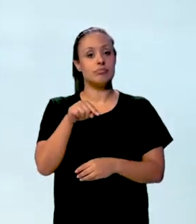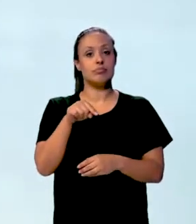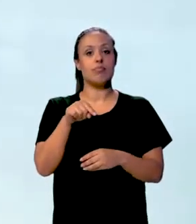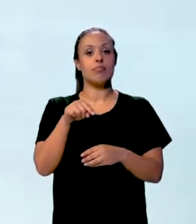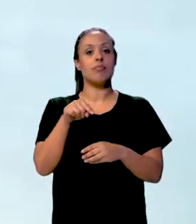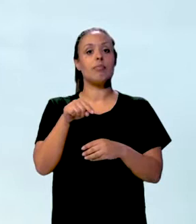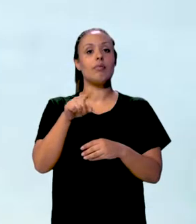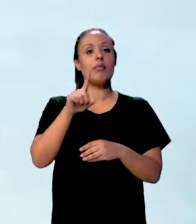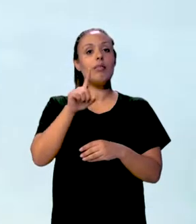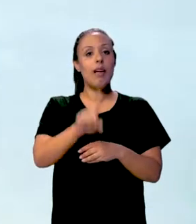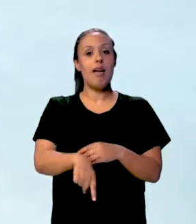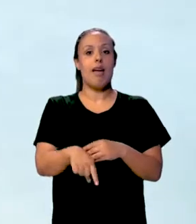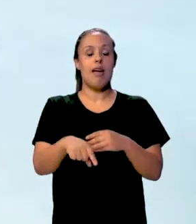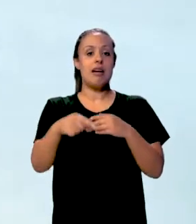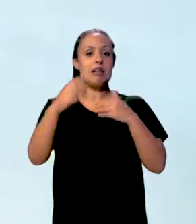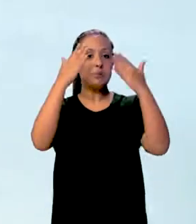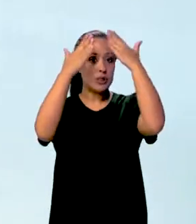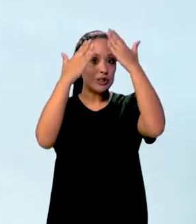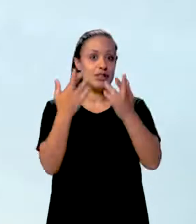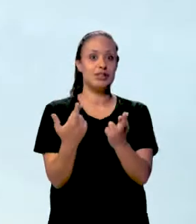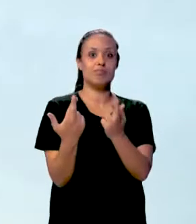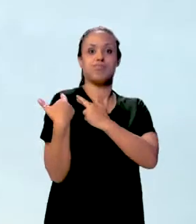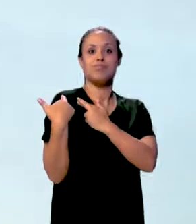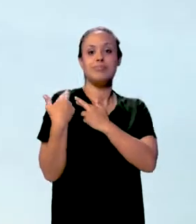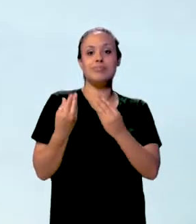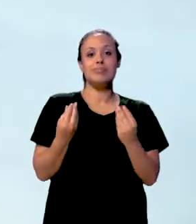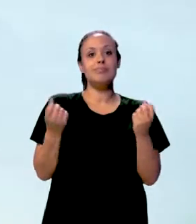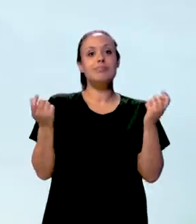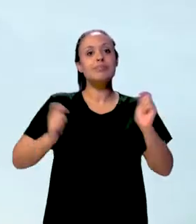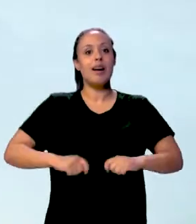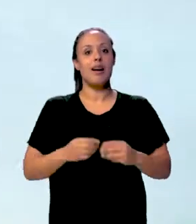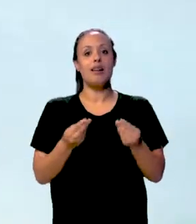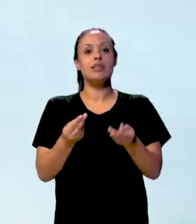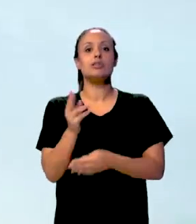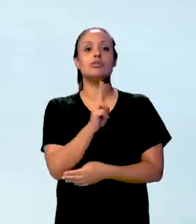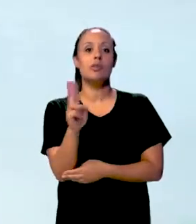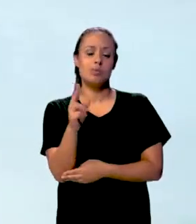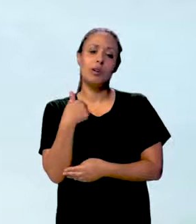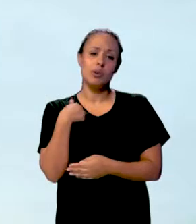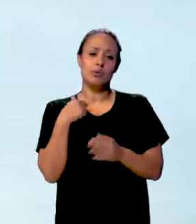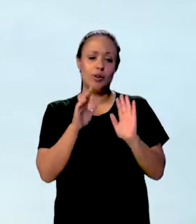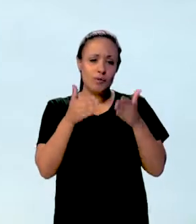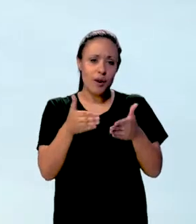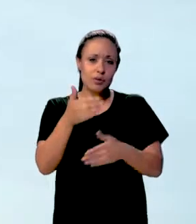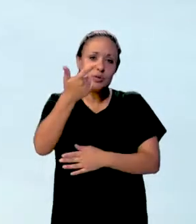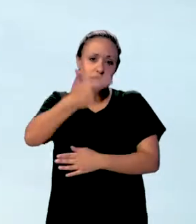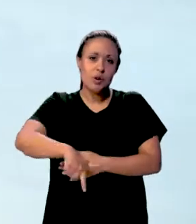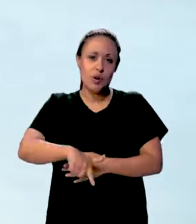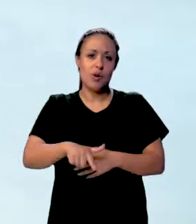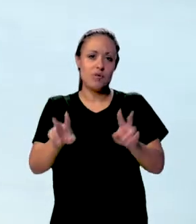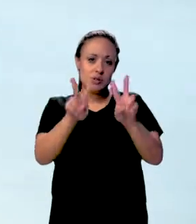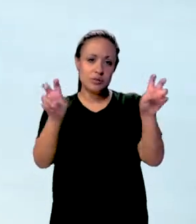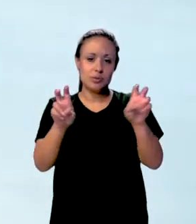pensar a psicologia no papel dela de quem nomeia. Eu vou focar nesse ponto de novo, né? Porque nós temos